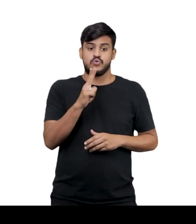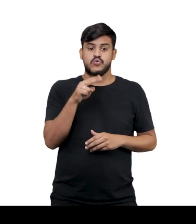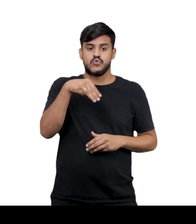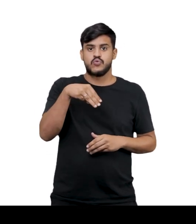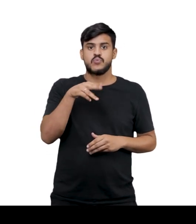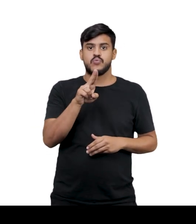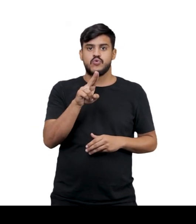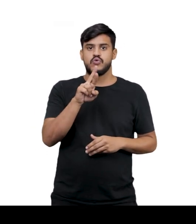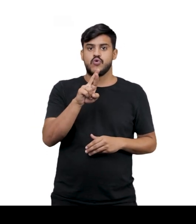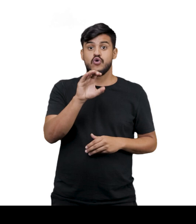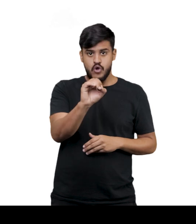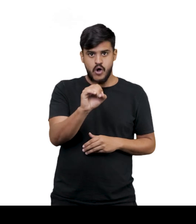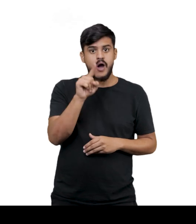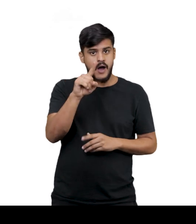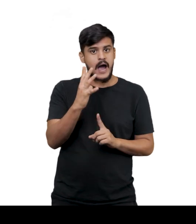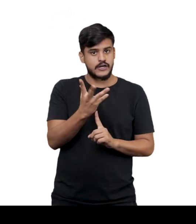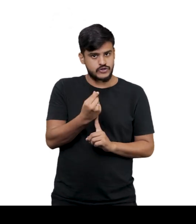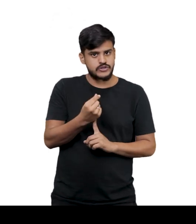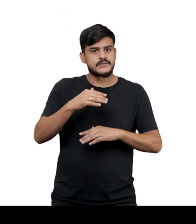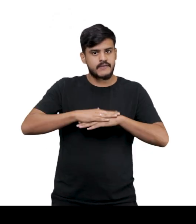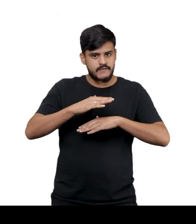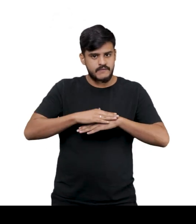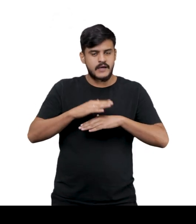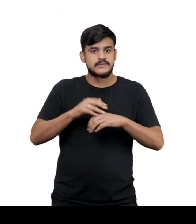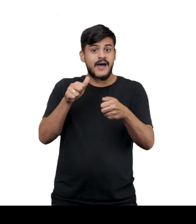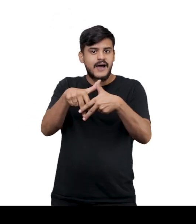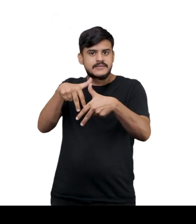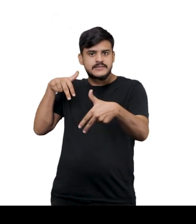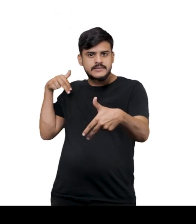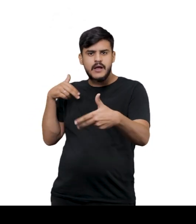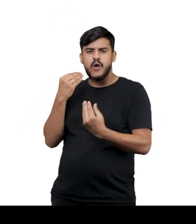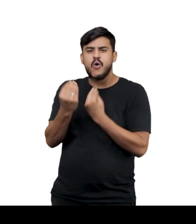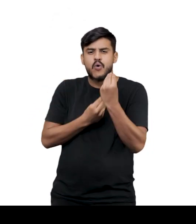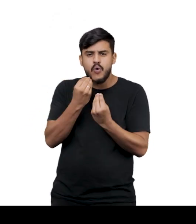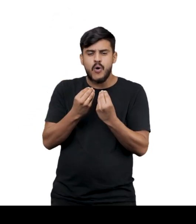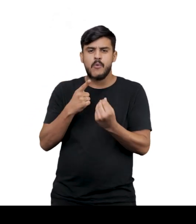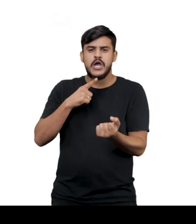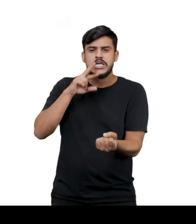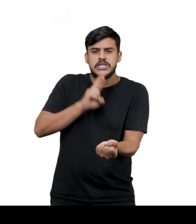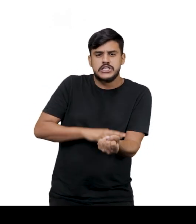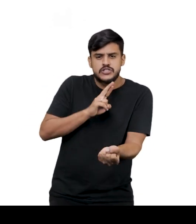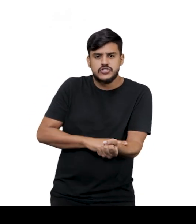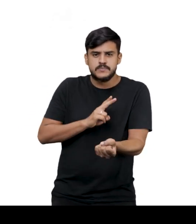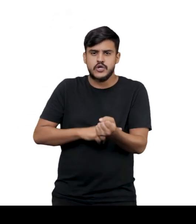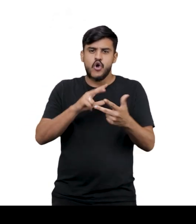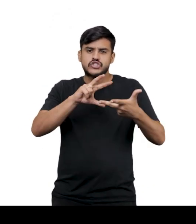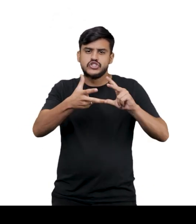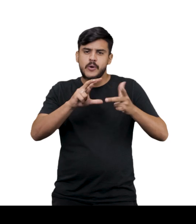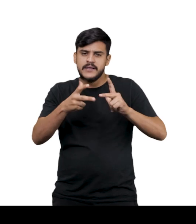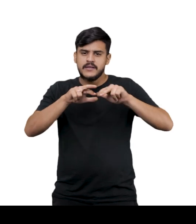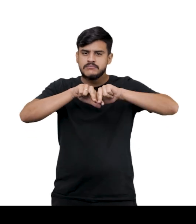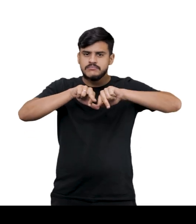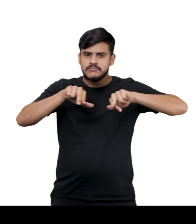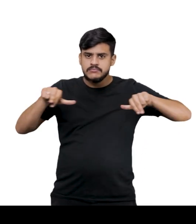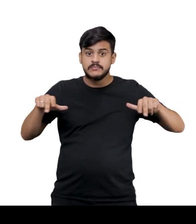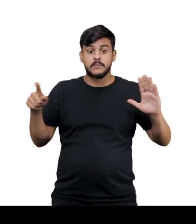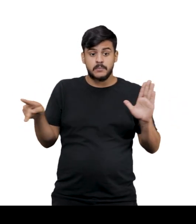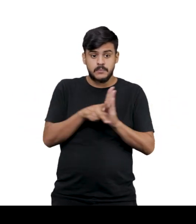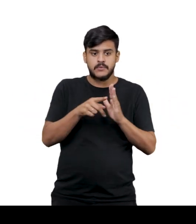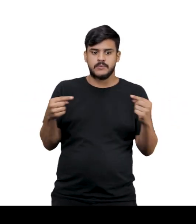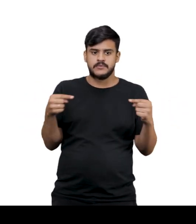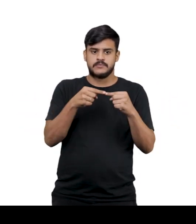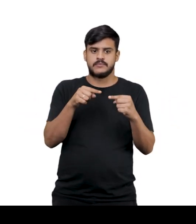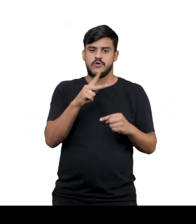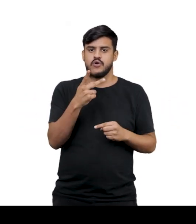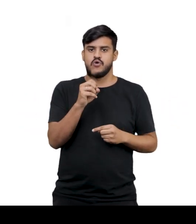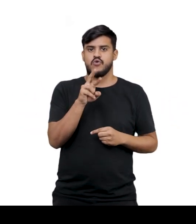Em Kumuro, a artista explora essa conexão ancestral por meio de uma padronagem rítmica e geometrizada que